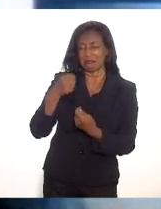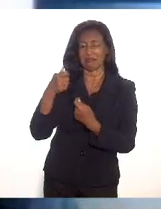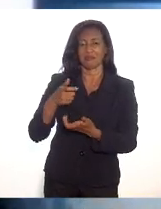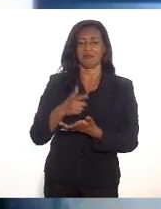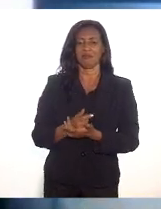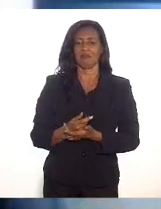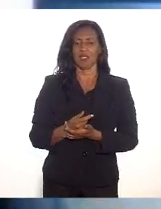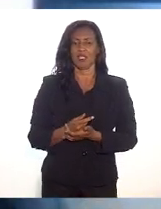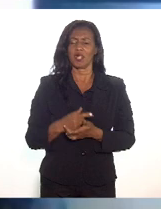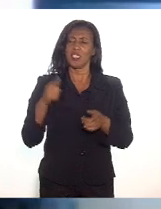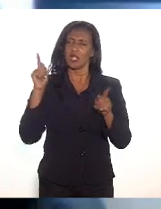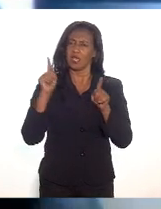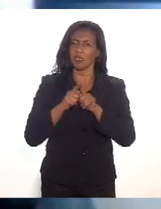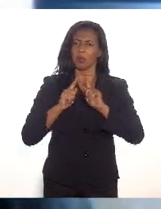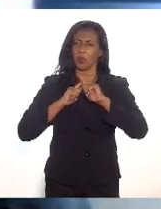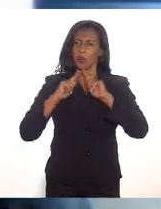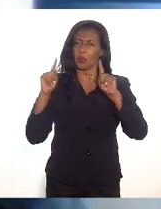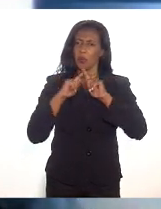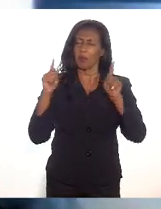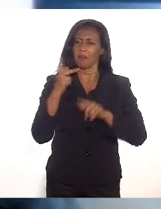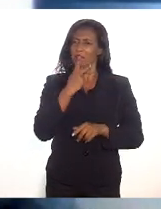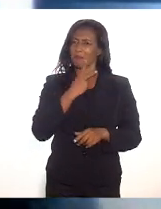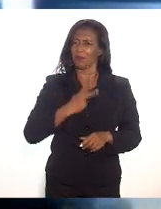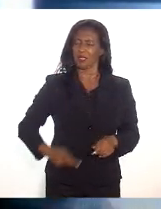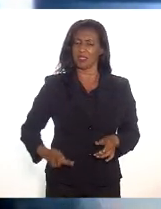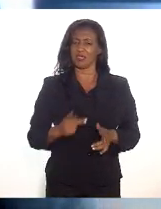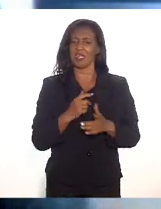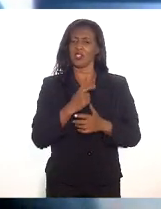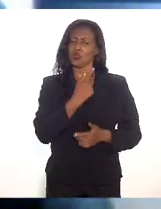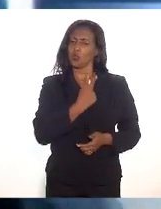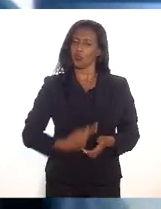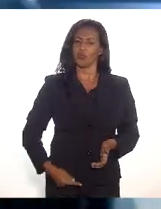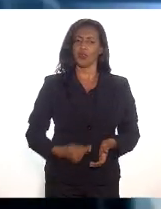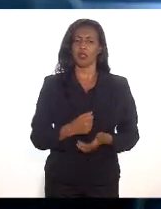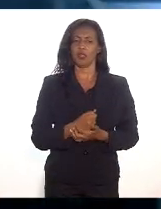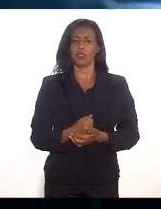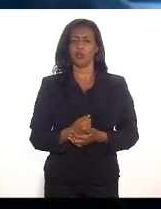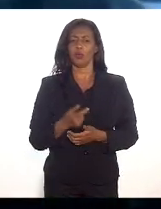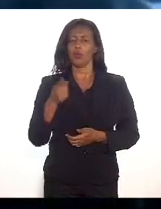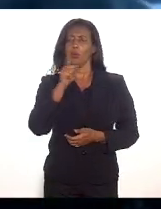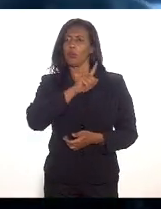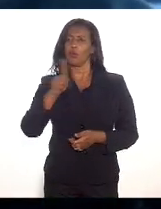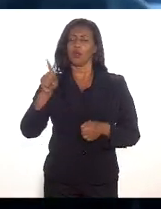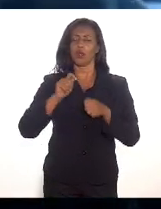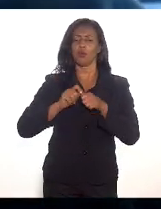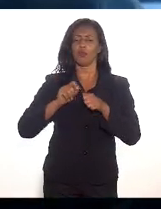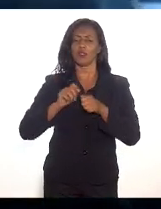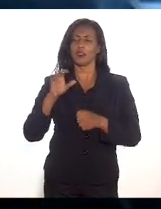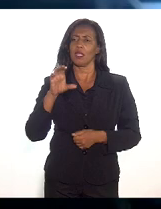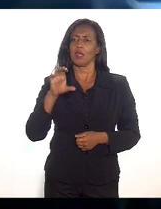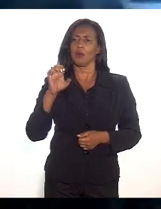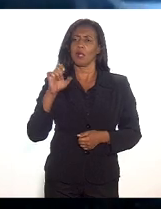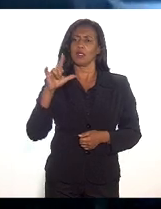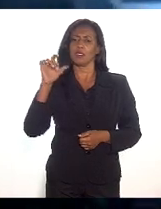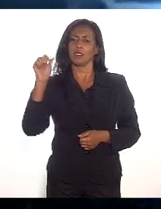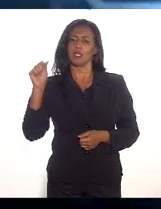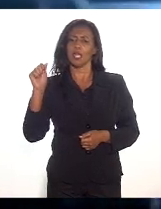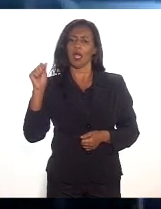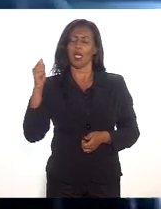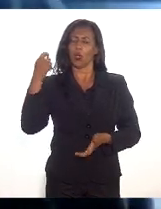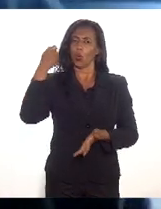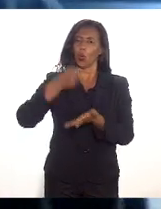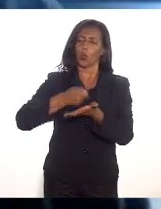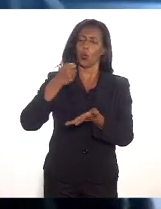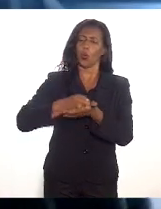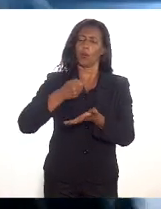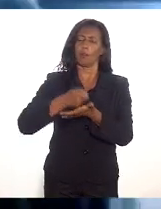lado de criticar presidências e governos por não fazerem a SEDAI cumprir